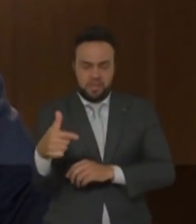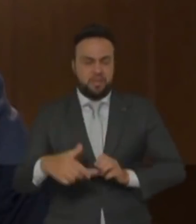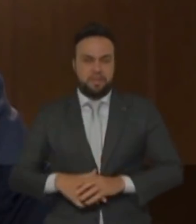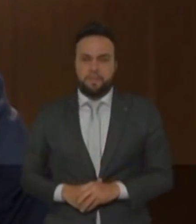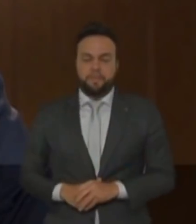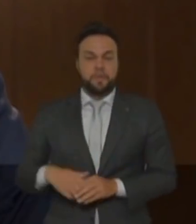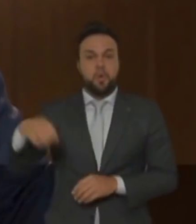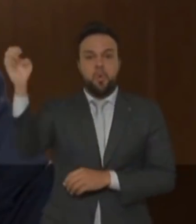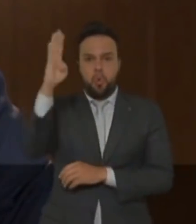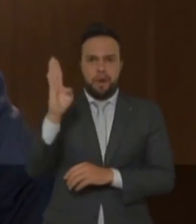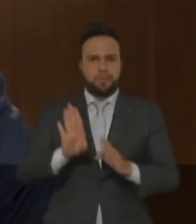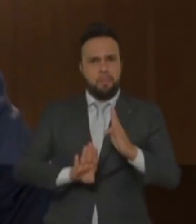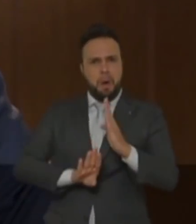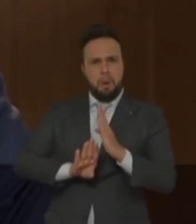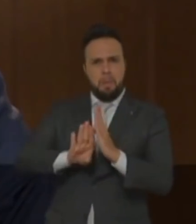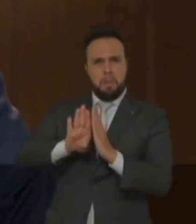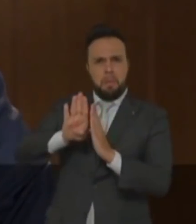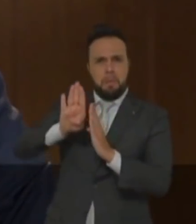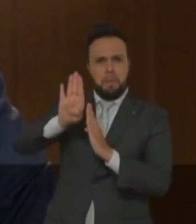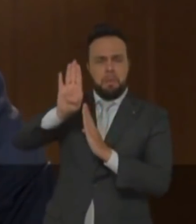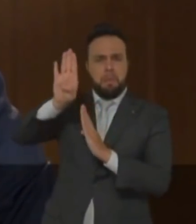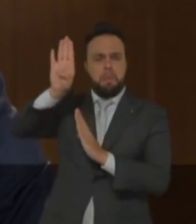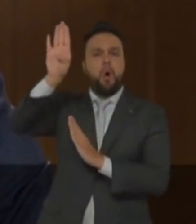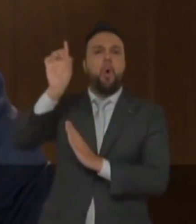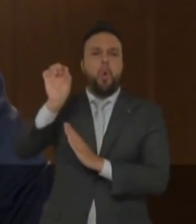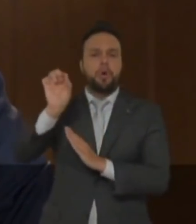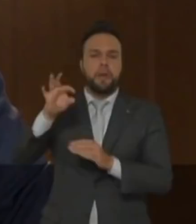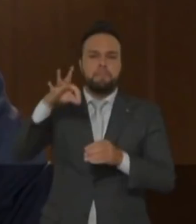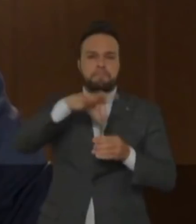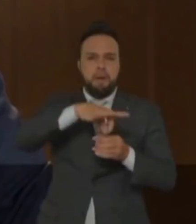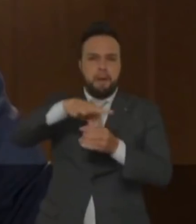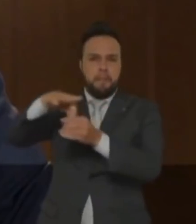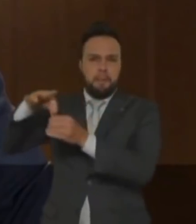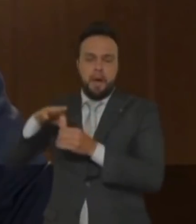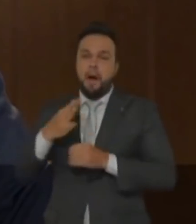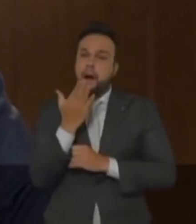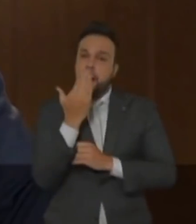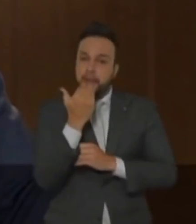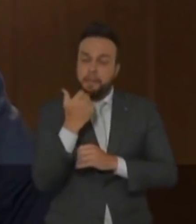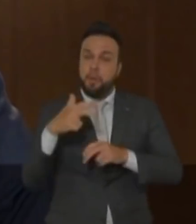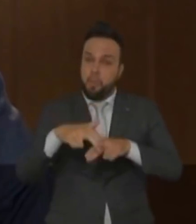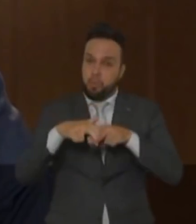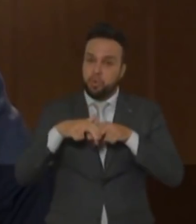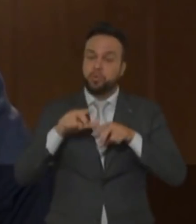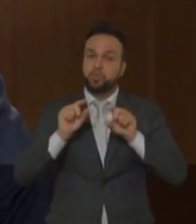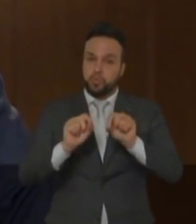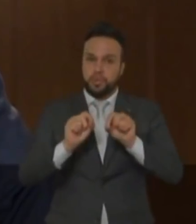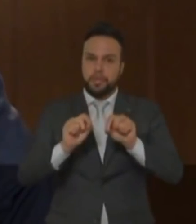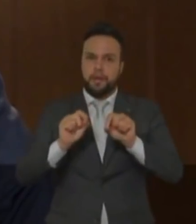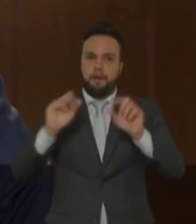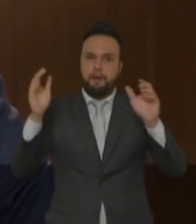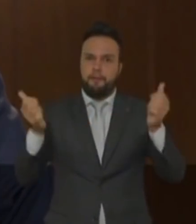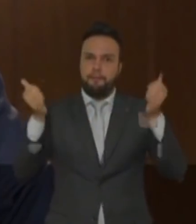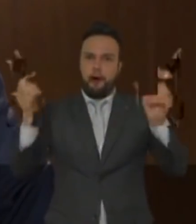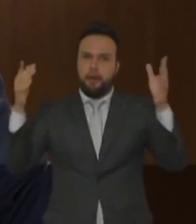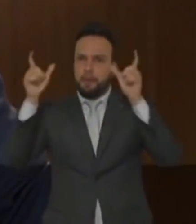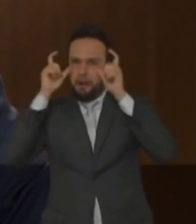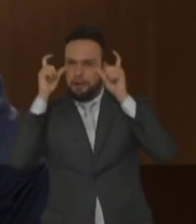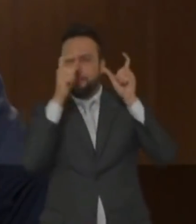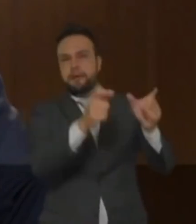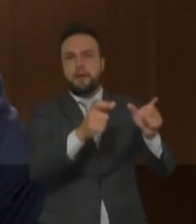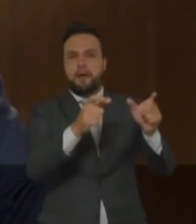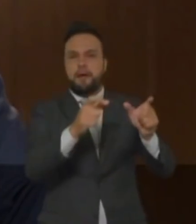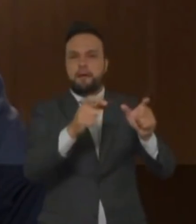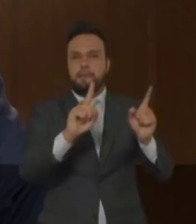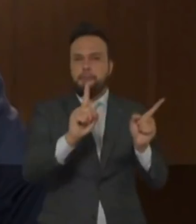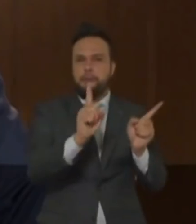possui um e o Brasil desponta como o maior produtor mundial de alimentos e por isso há